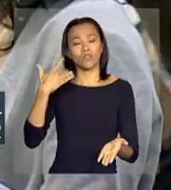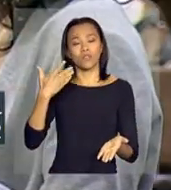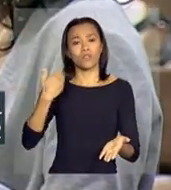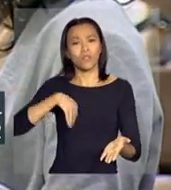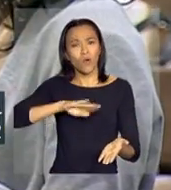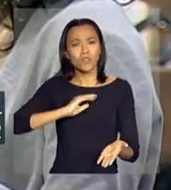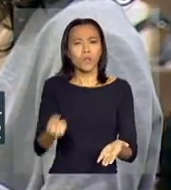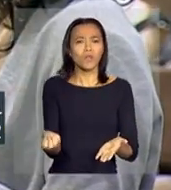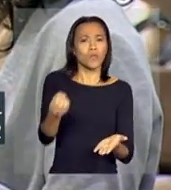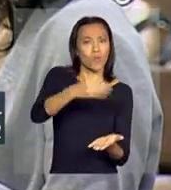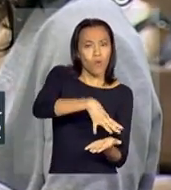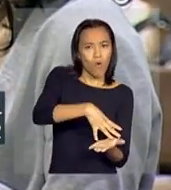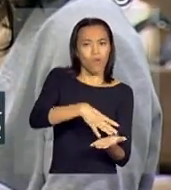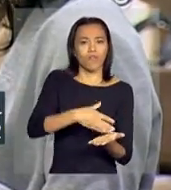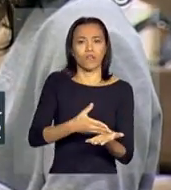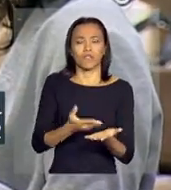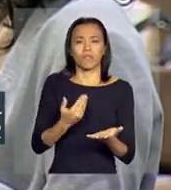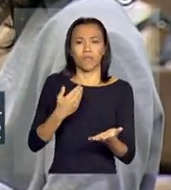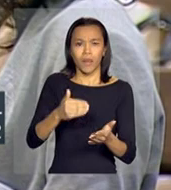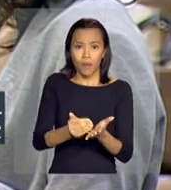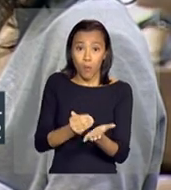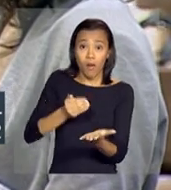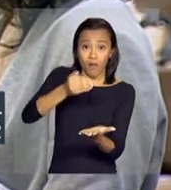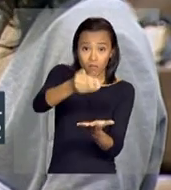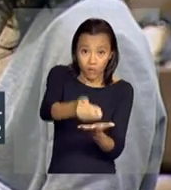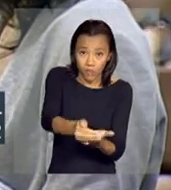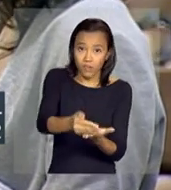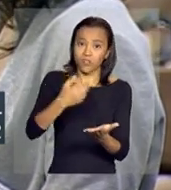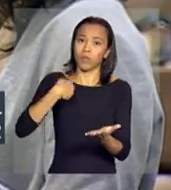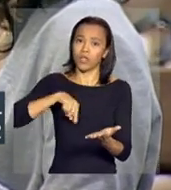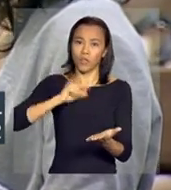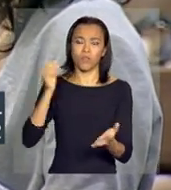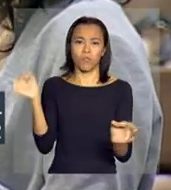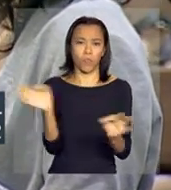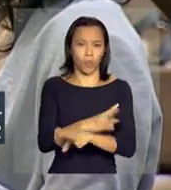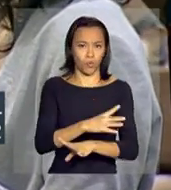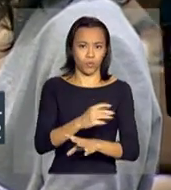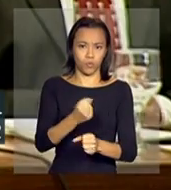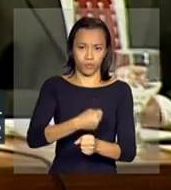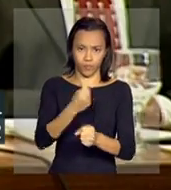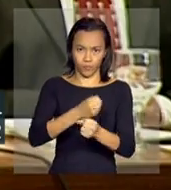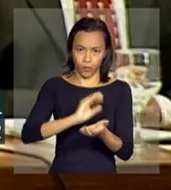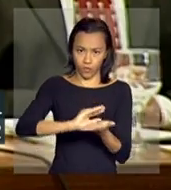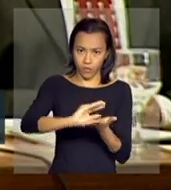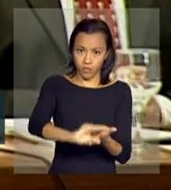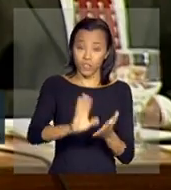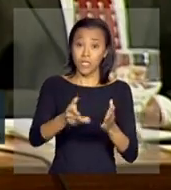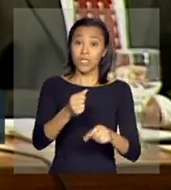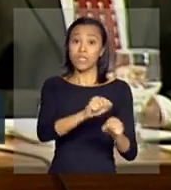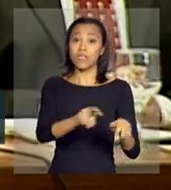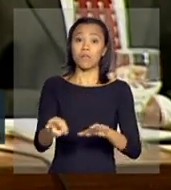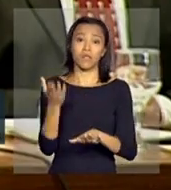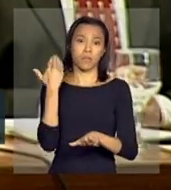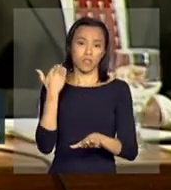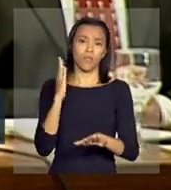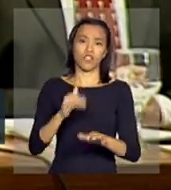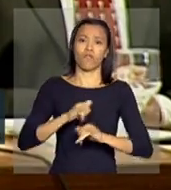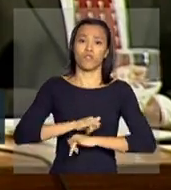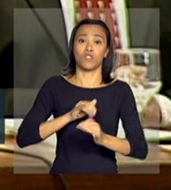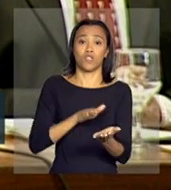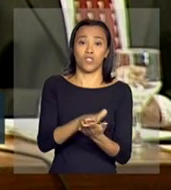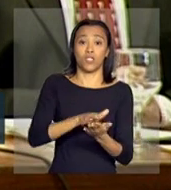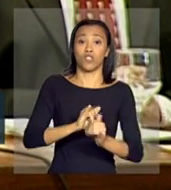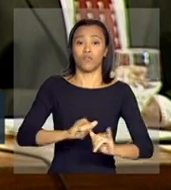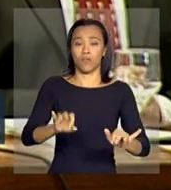nova, que é o avanço para a conclusão do empreendimento. Semana passada, já lançamos os editais dos